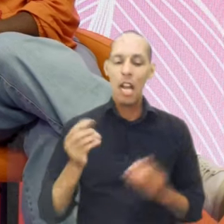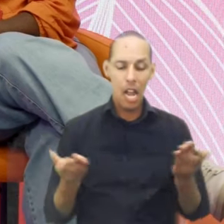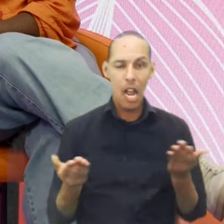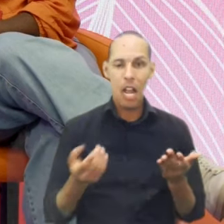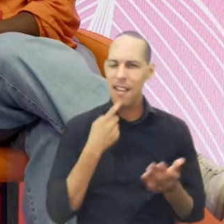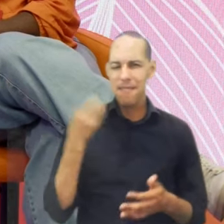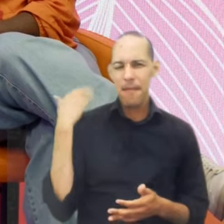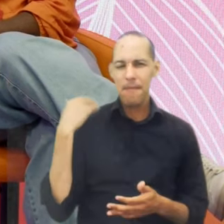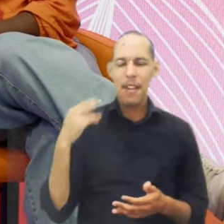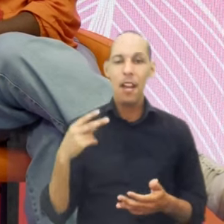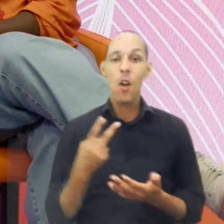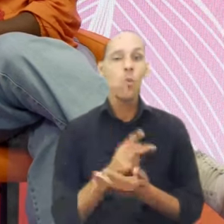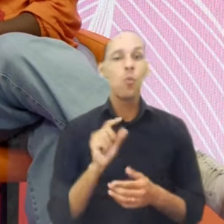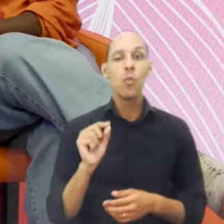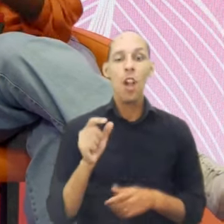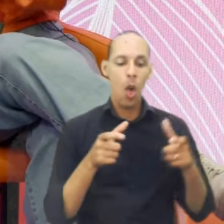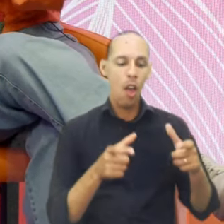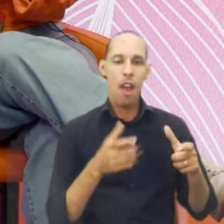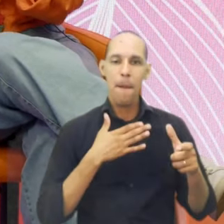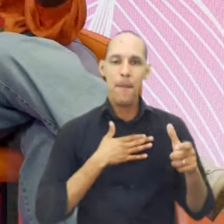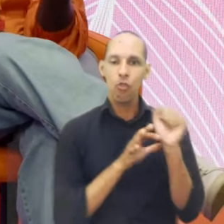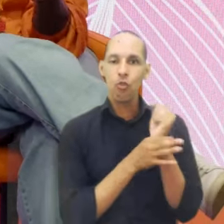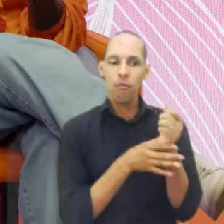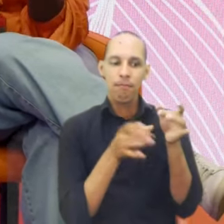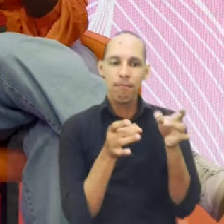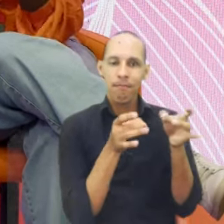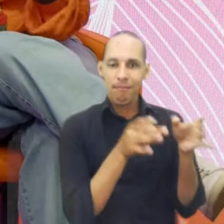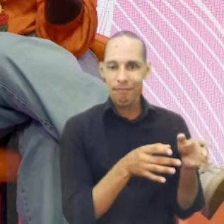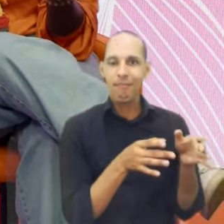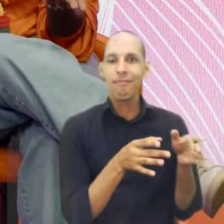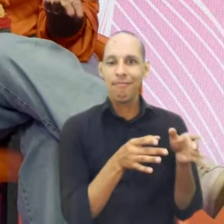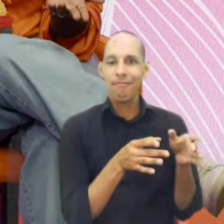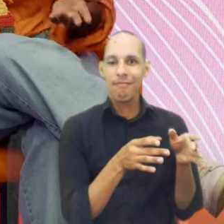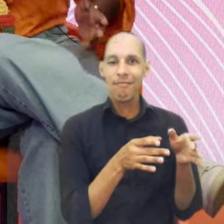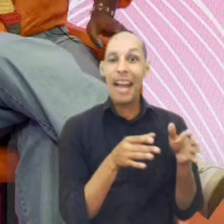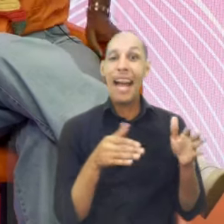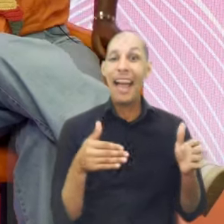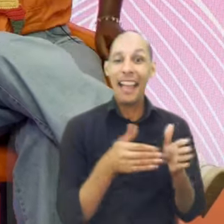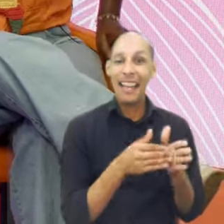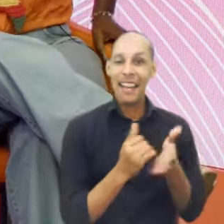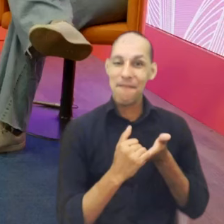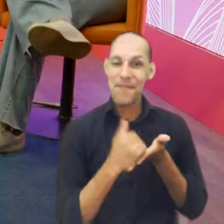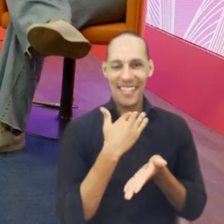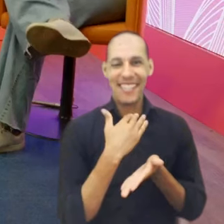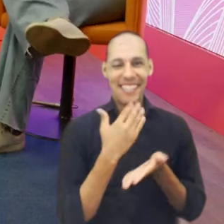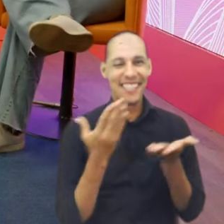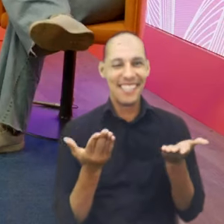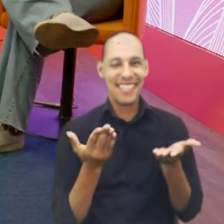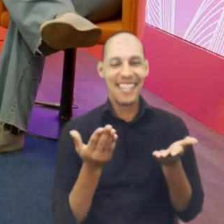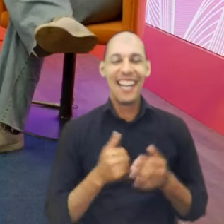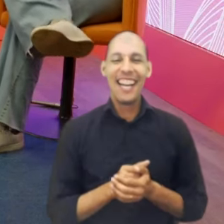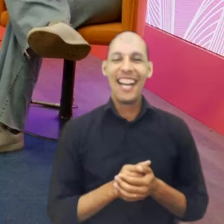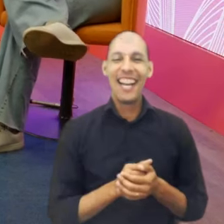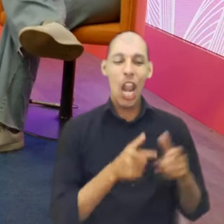agora, recente, né? Que foi deixar o meu lugar seguro, que é seguro até eles mandarem embora, na verdade. O canto da sereia, eu amei.